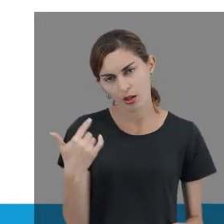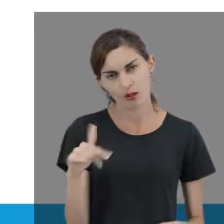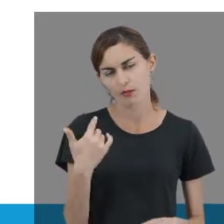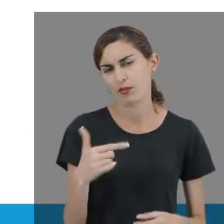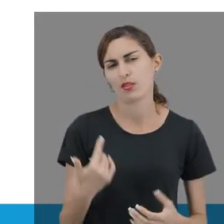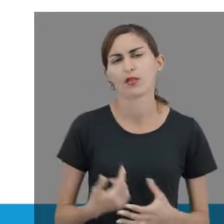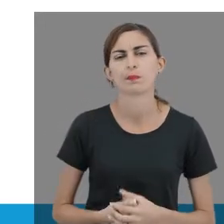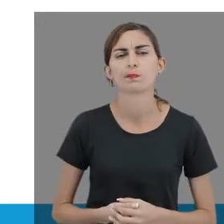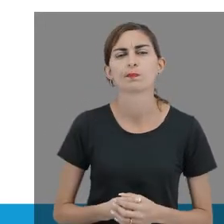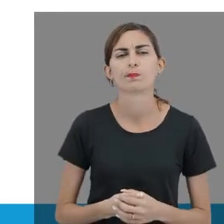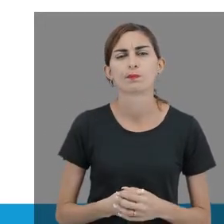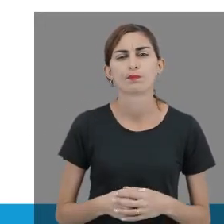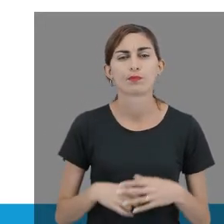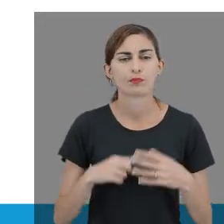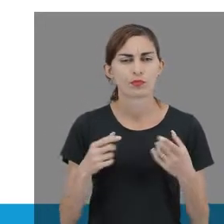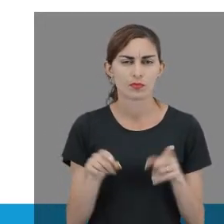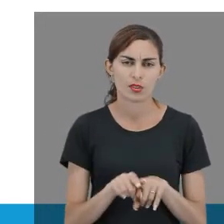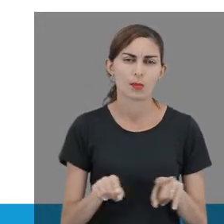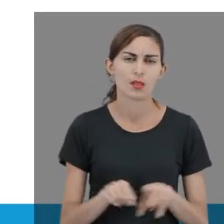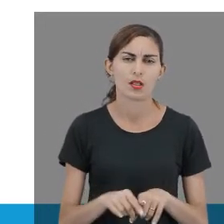vermelhas do exantema durante a gestação.